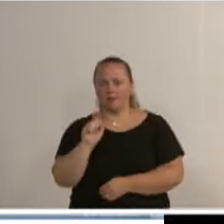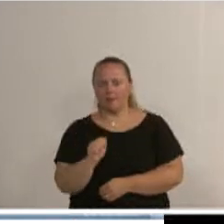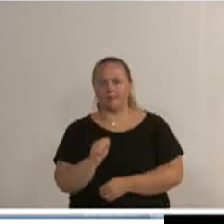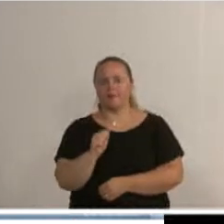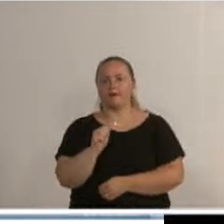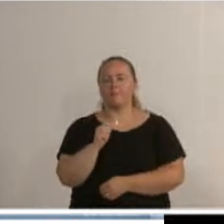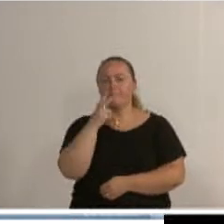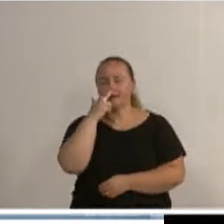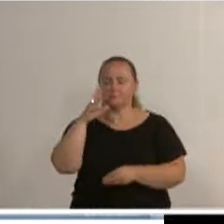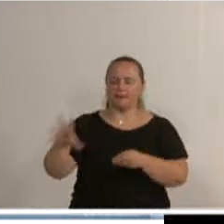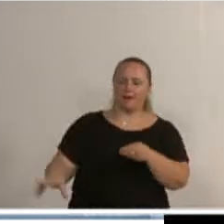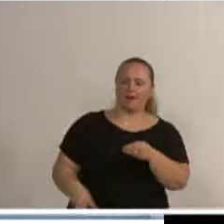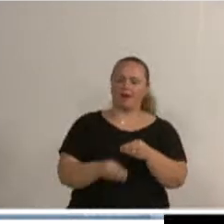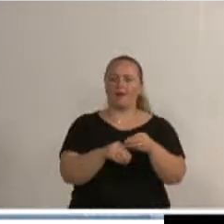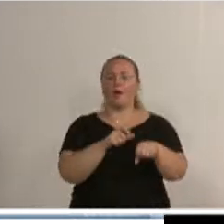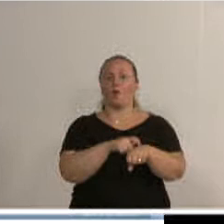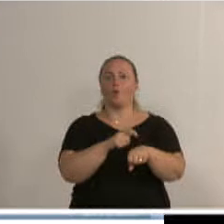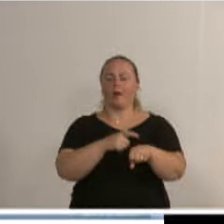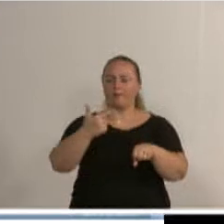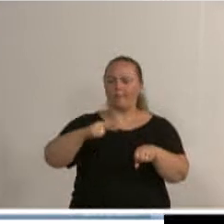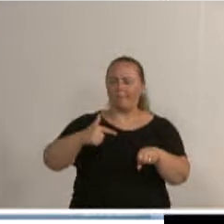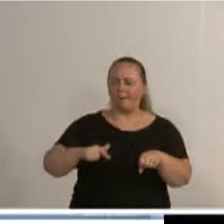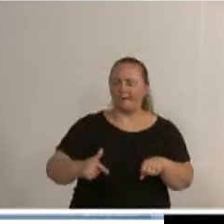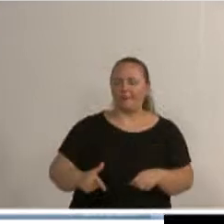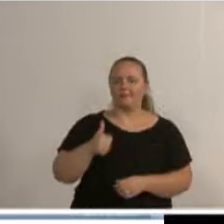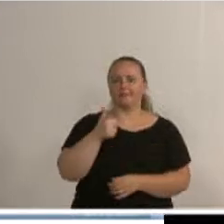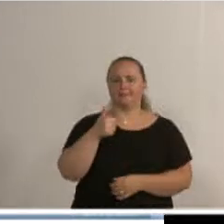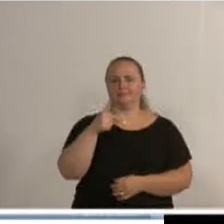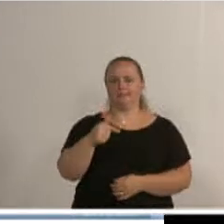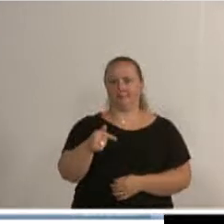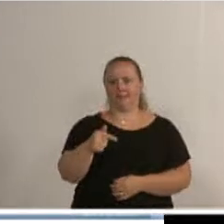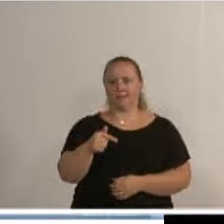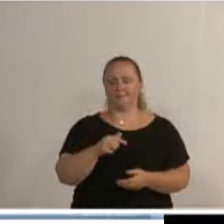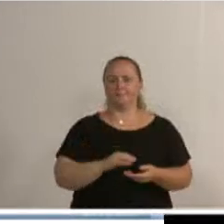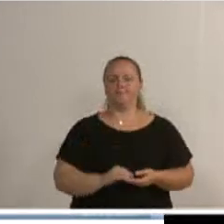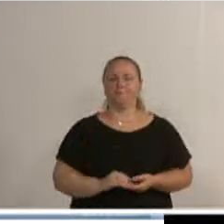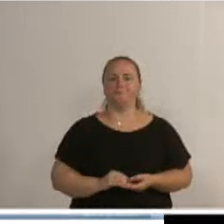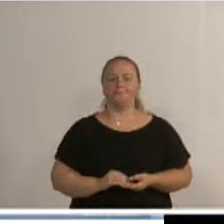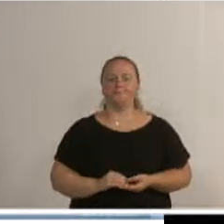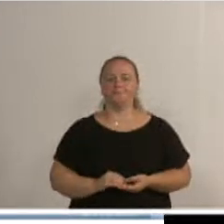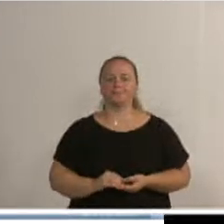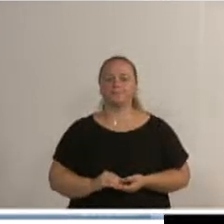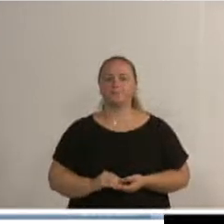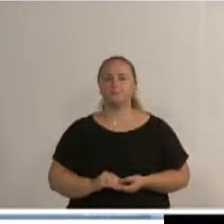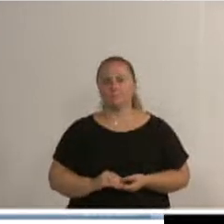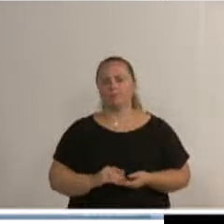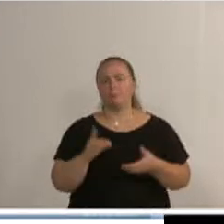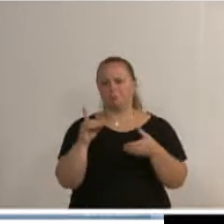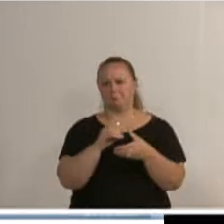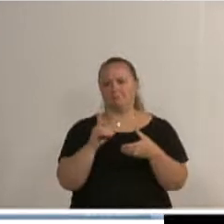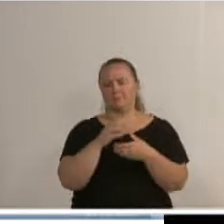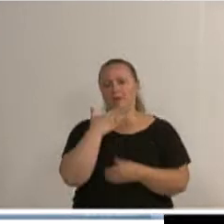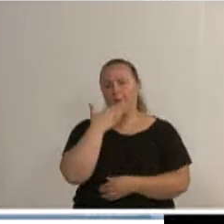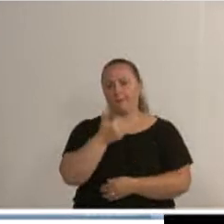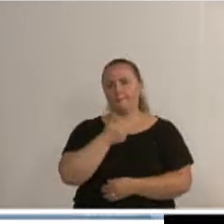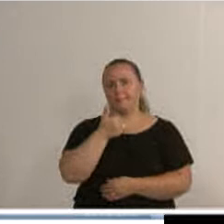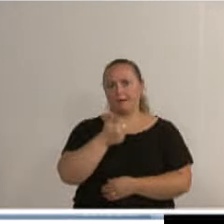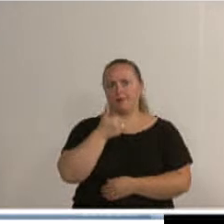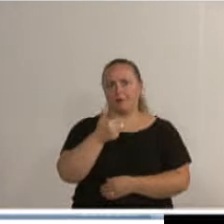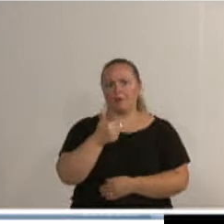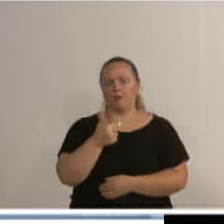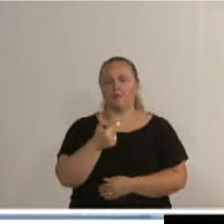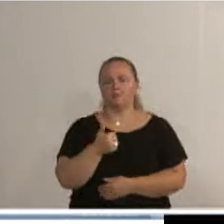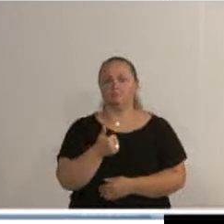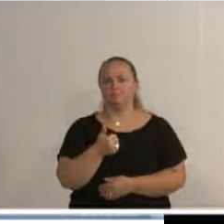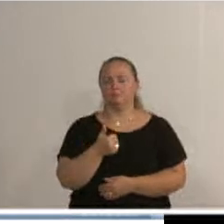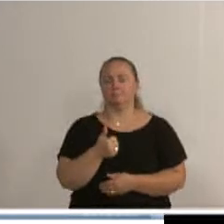fusão. Além da gente reduzir a quilometragem dessas 2 linhas, o atendimento seria ainda melhor para o usuário da Santa Maria, permanecendo equivalente